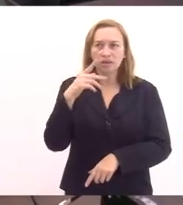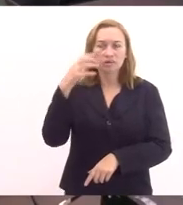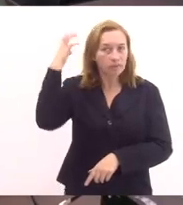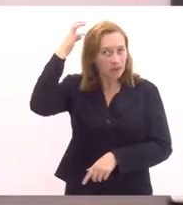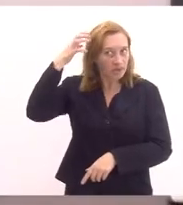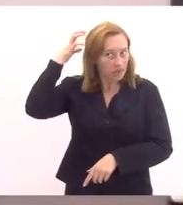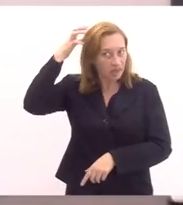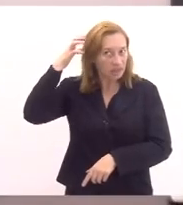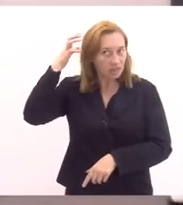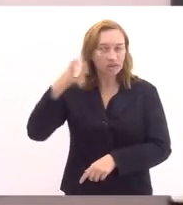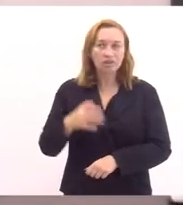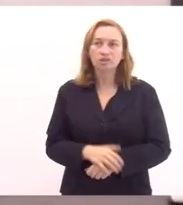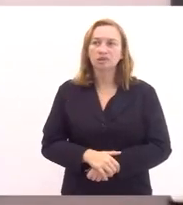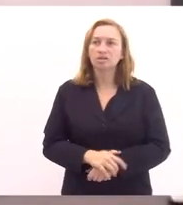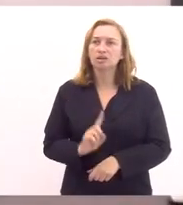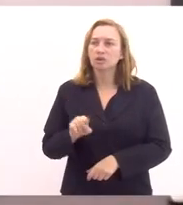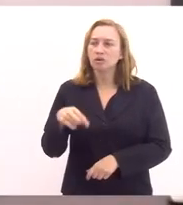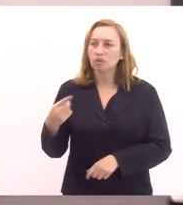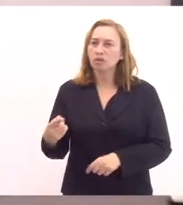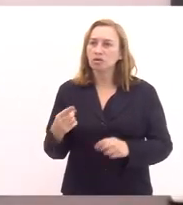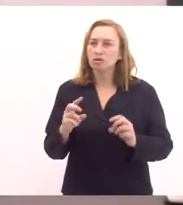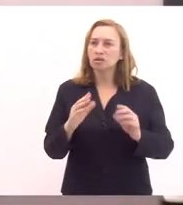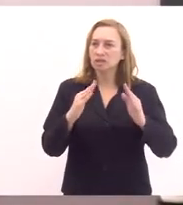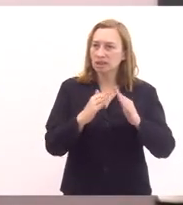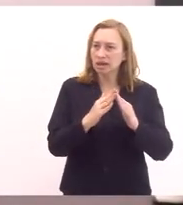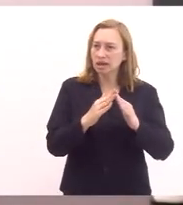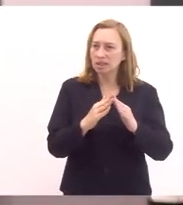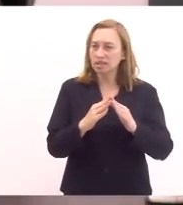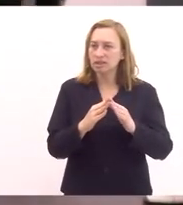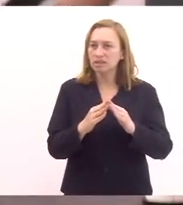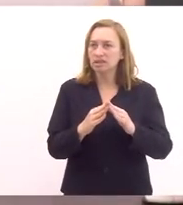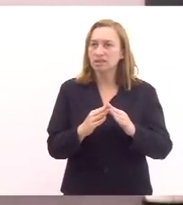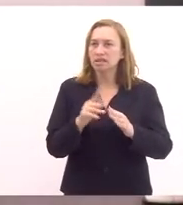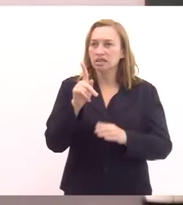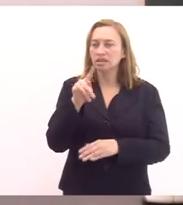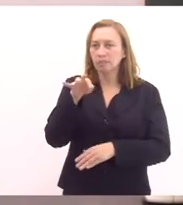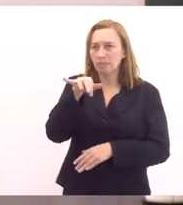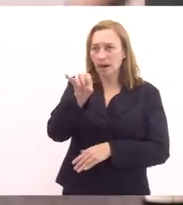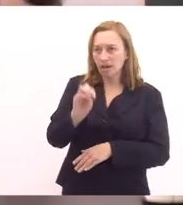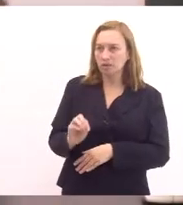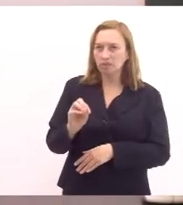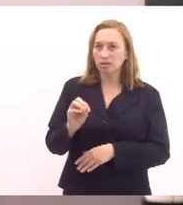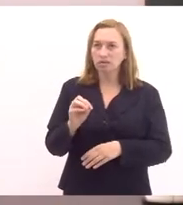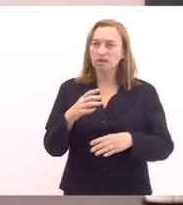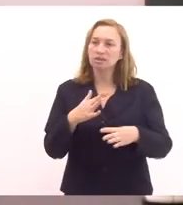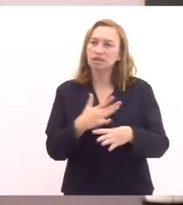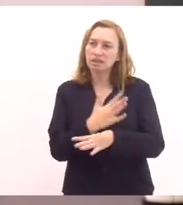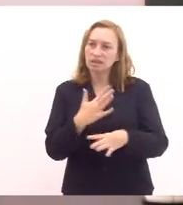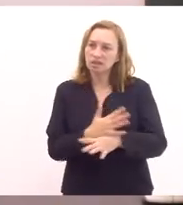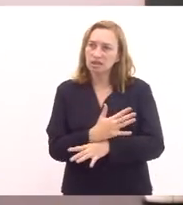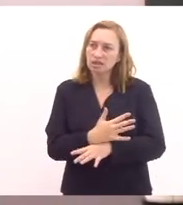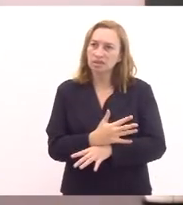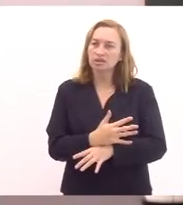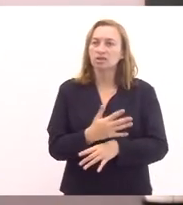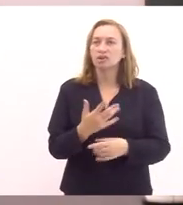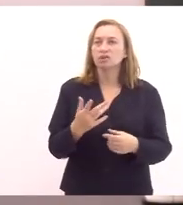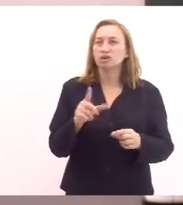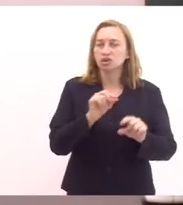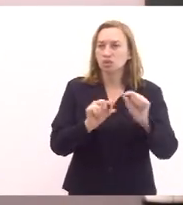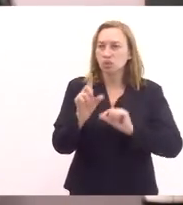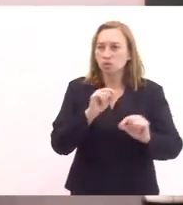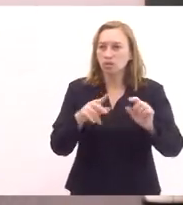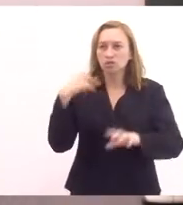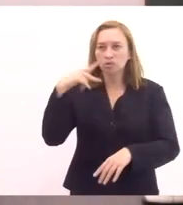Marielle é sobre Outras casas parque na cidade então não podia deixar de tá lembrando isso estão decisões políticas